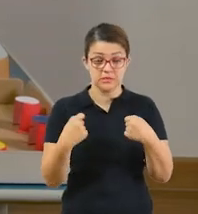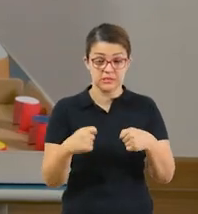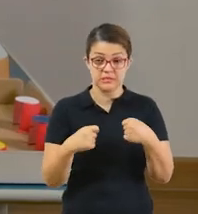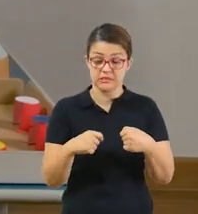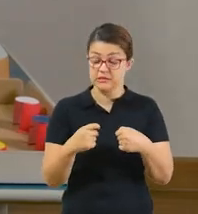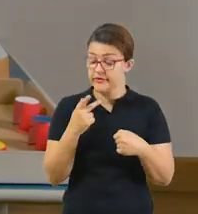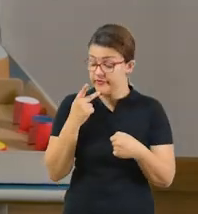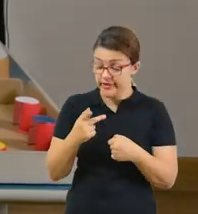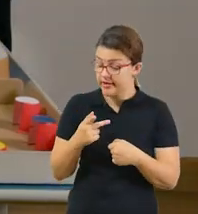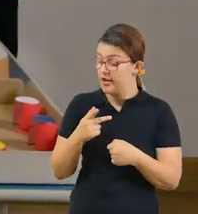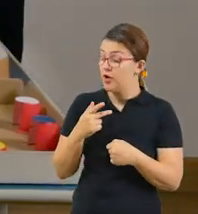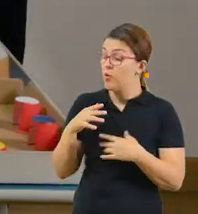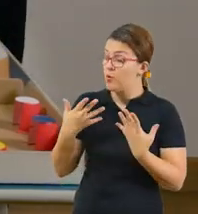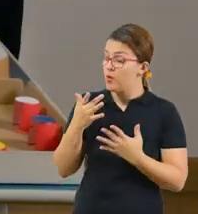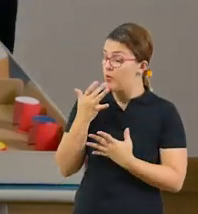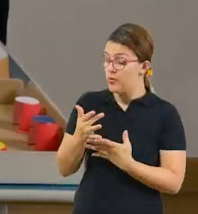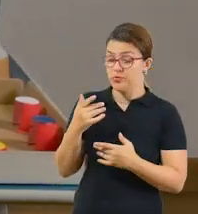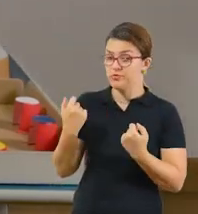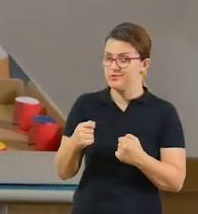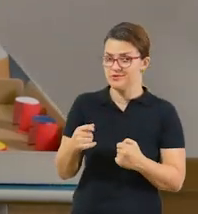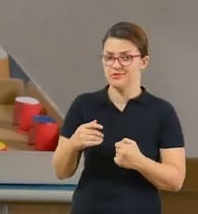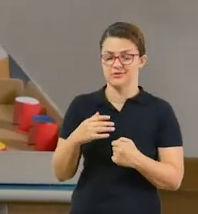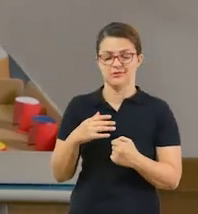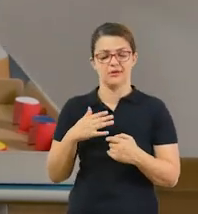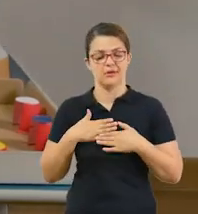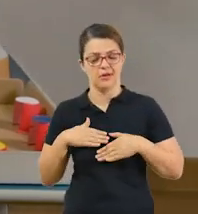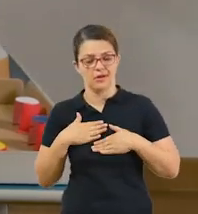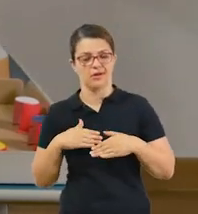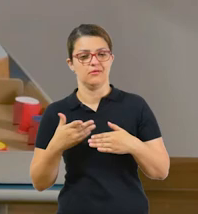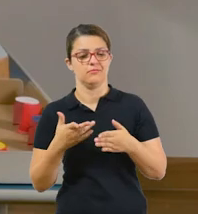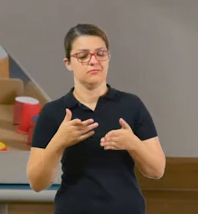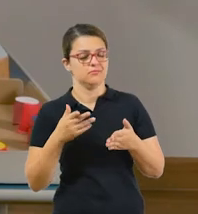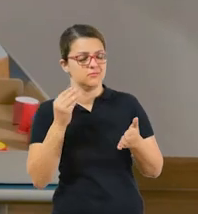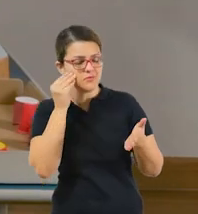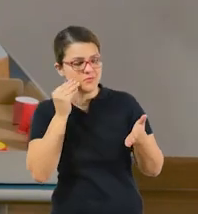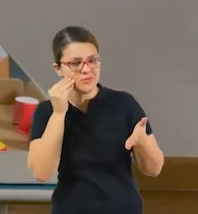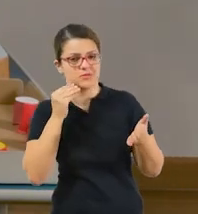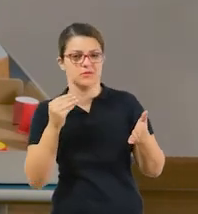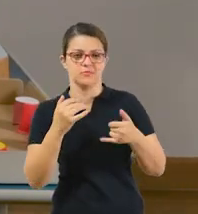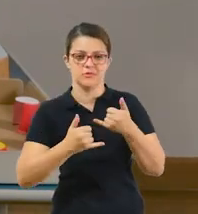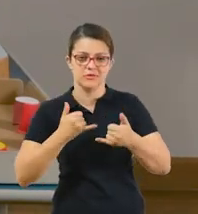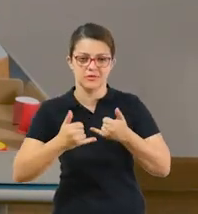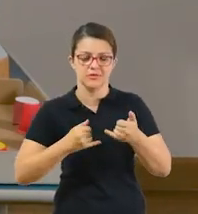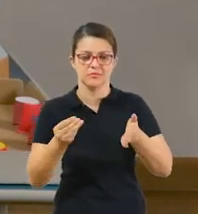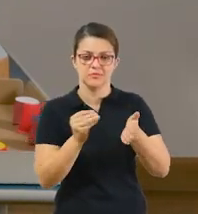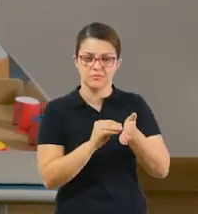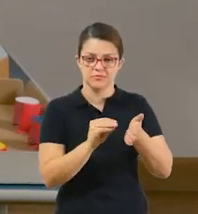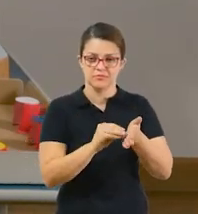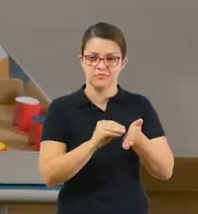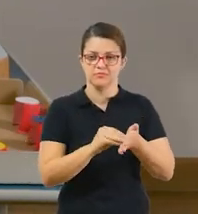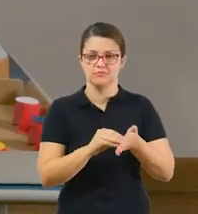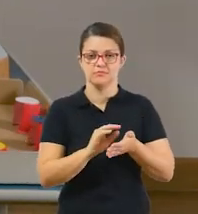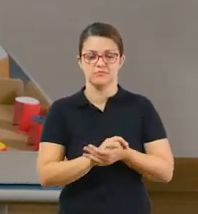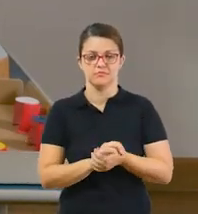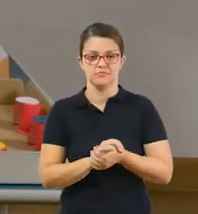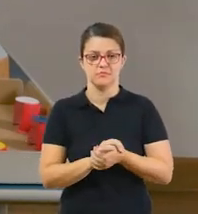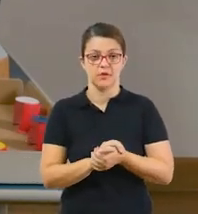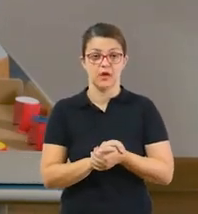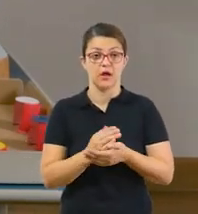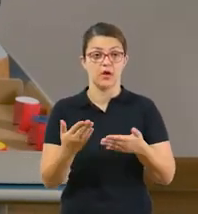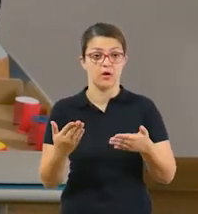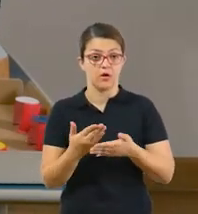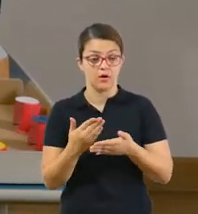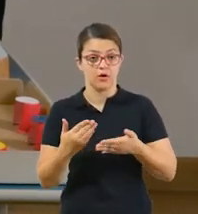em... colocando, não precisa ficar sistematizando muito a cor, que ela ainda não tá nessa fase, deixa ela ir colocando, experimentando.